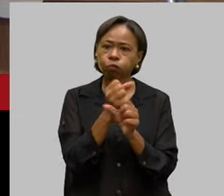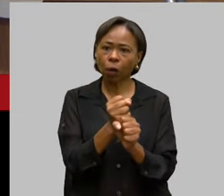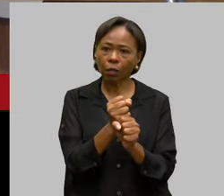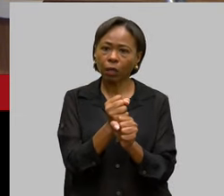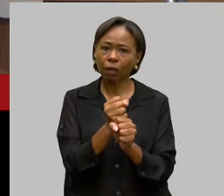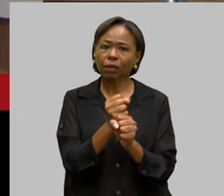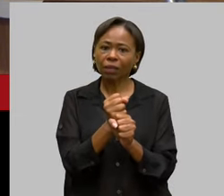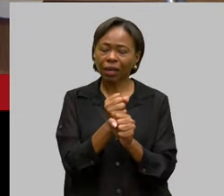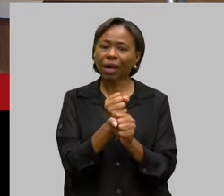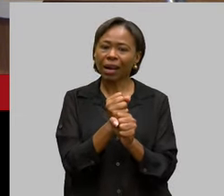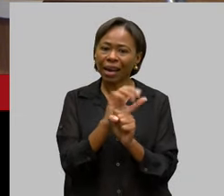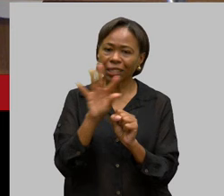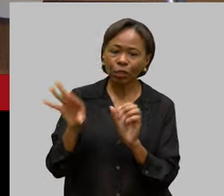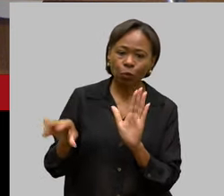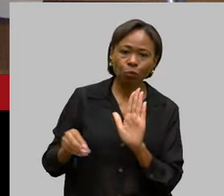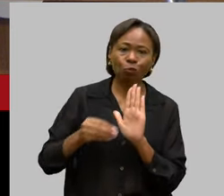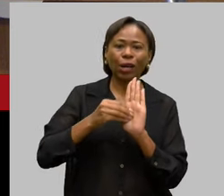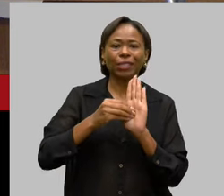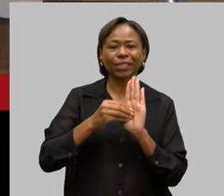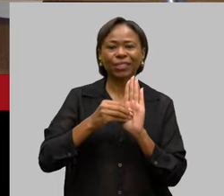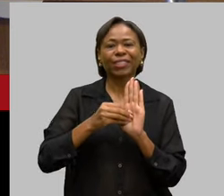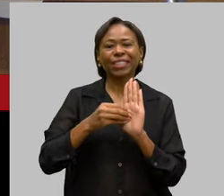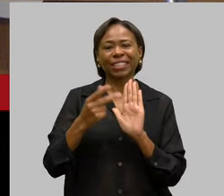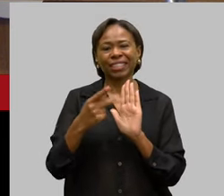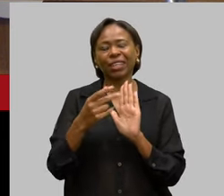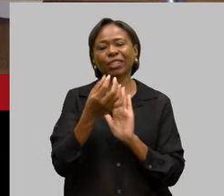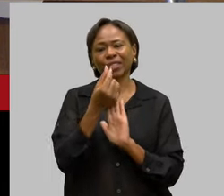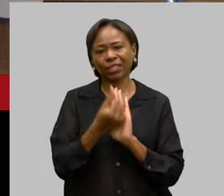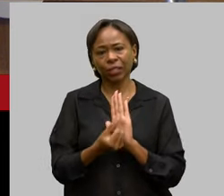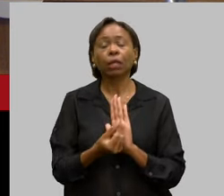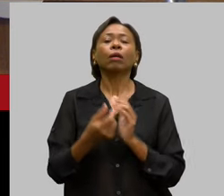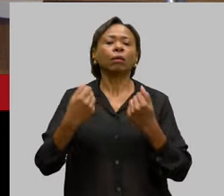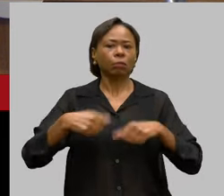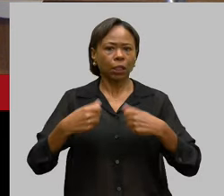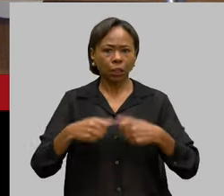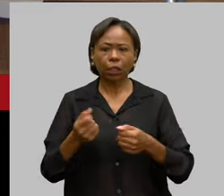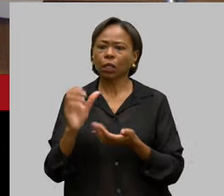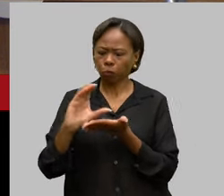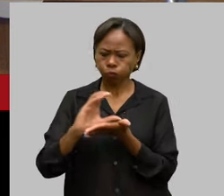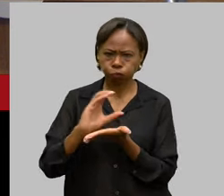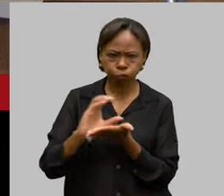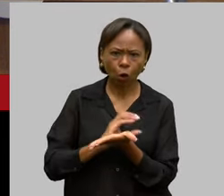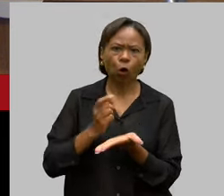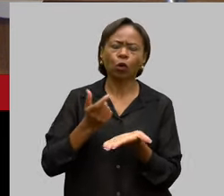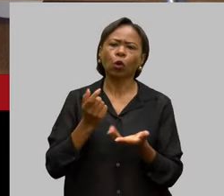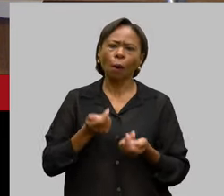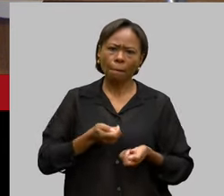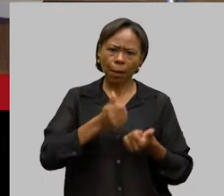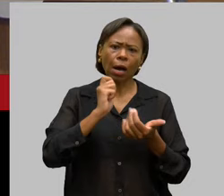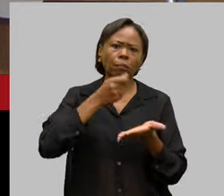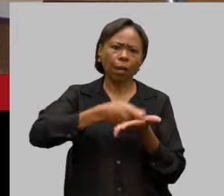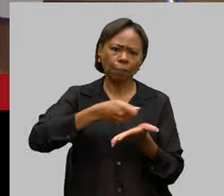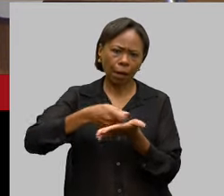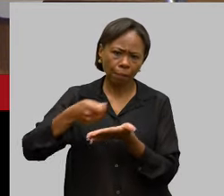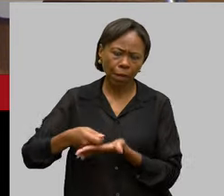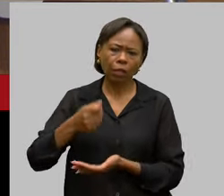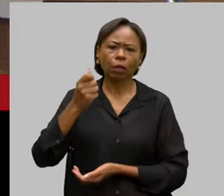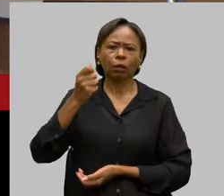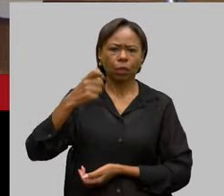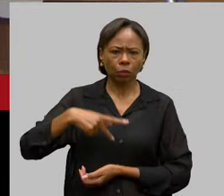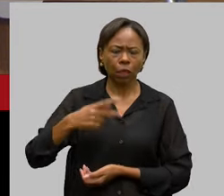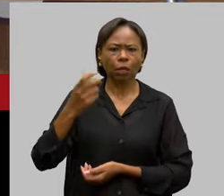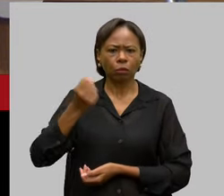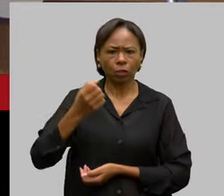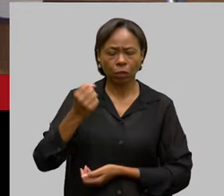seus proventos Então tem que ter sim o recurso tem que ter a contribuição previdenciária tem que incidir o imposto deem renda retido naon na